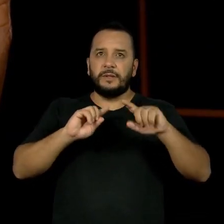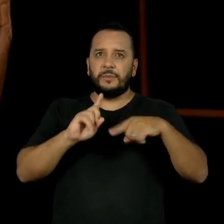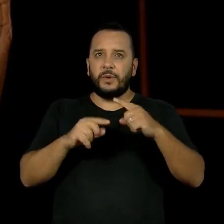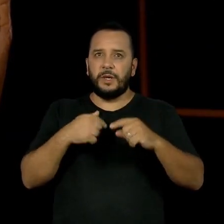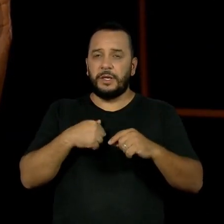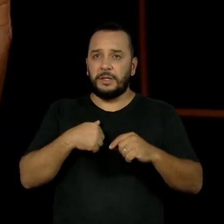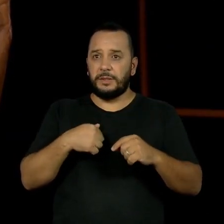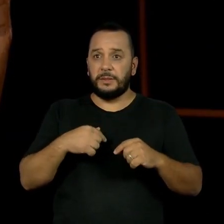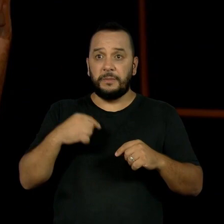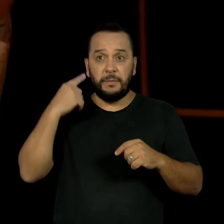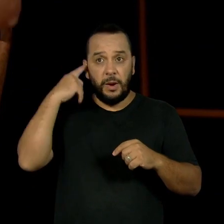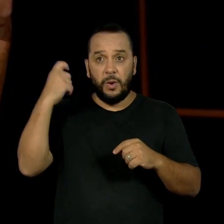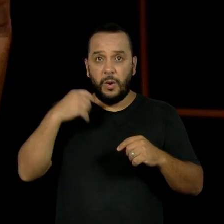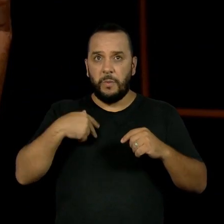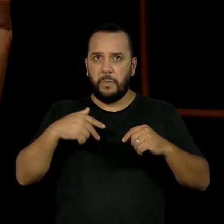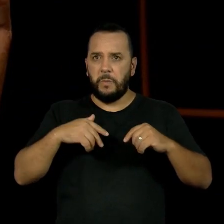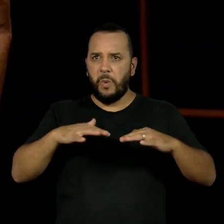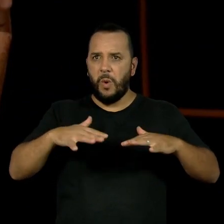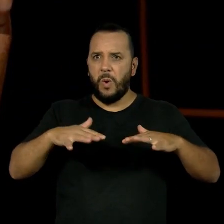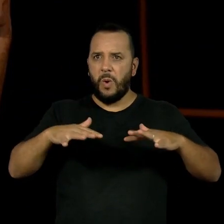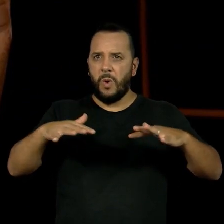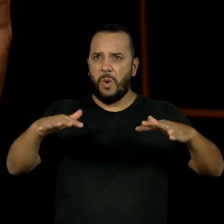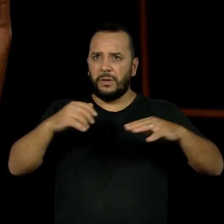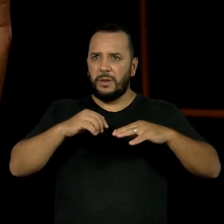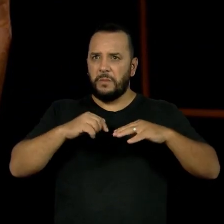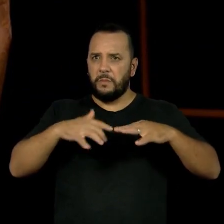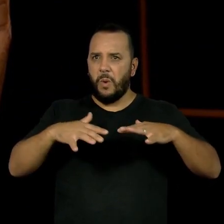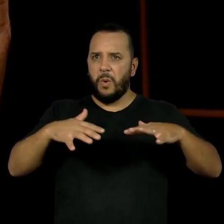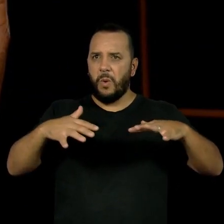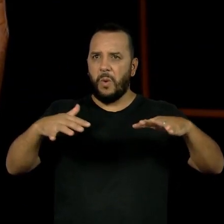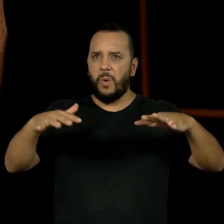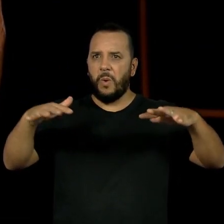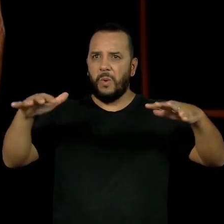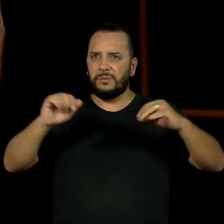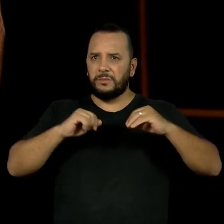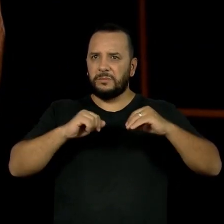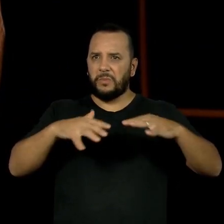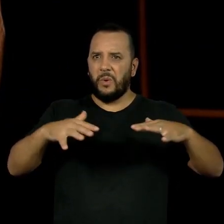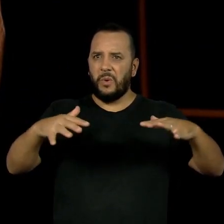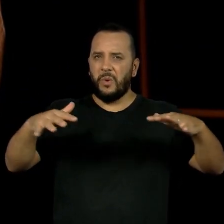caras fazendo aquele som roots total, né?